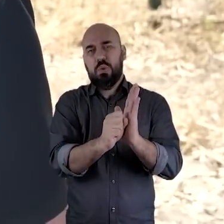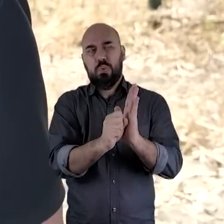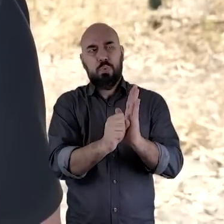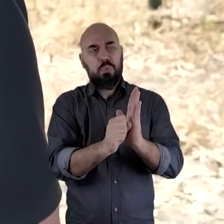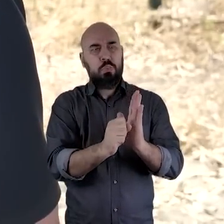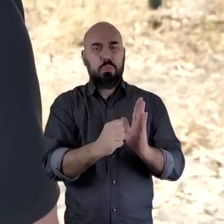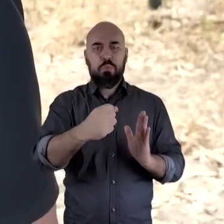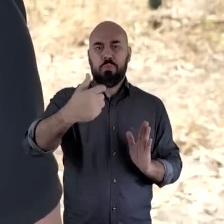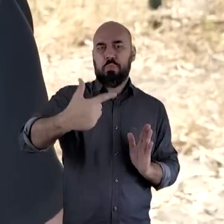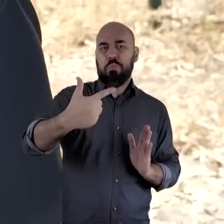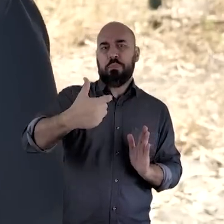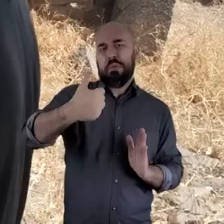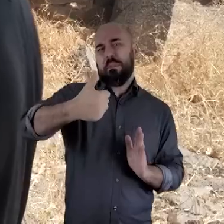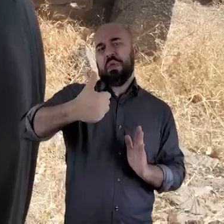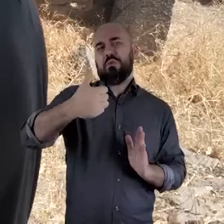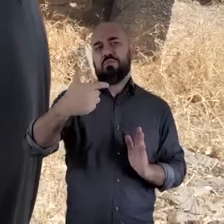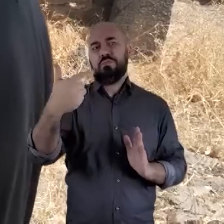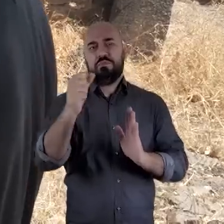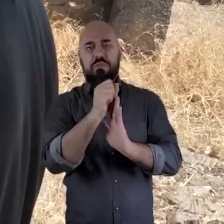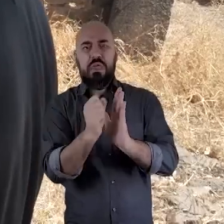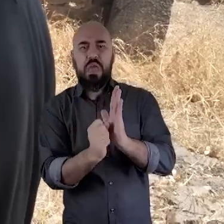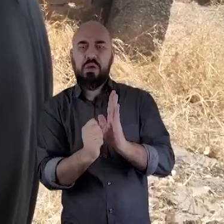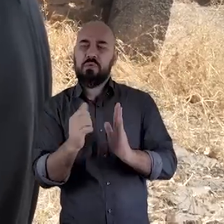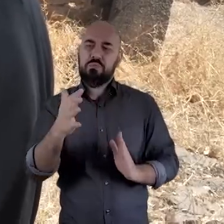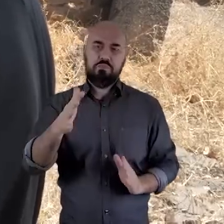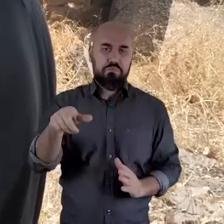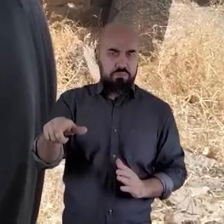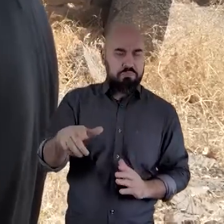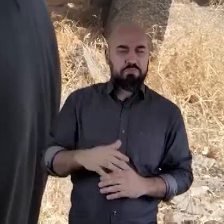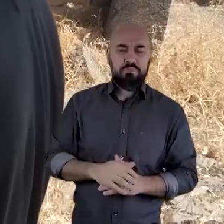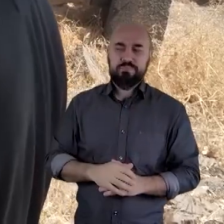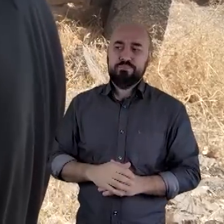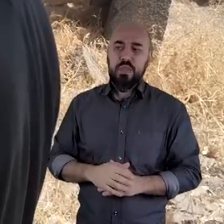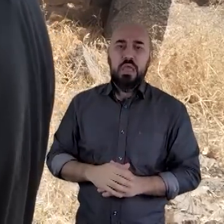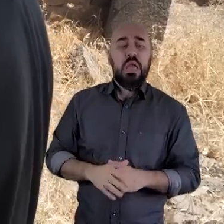acredito que seja um campo militar que é mencionado por Josifas.